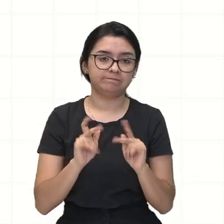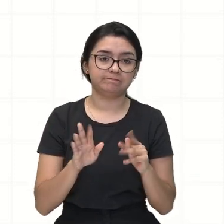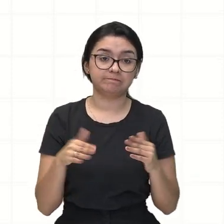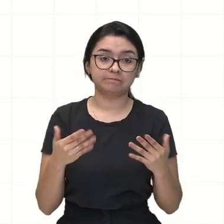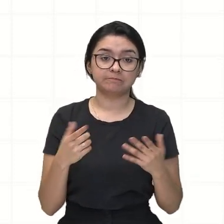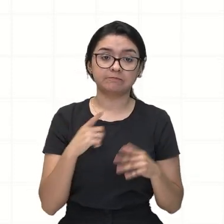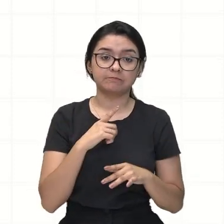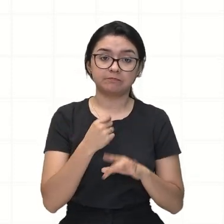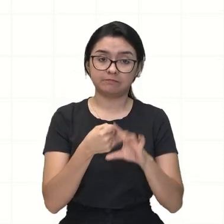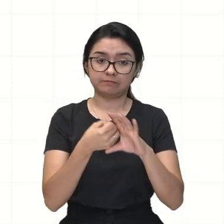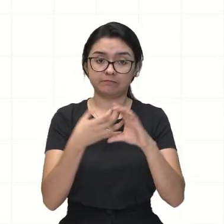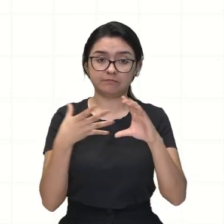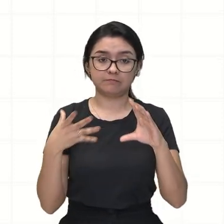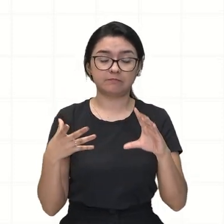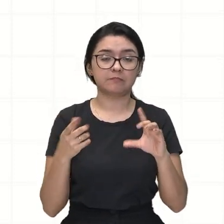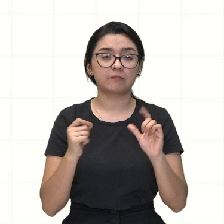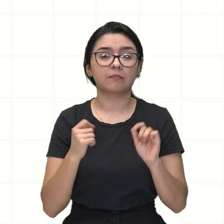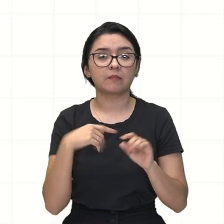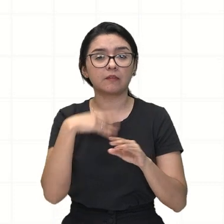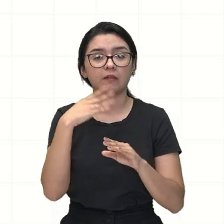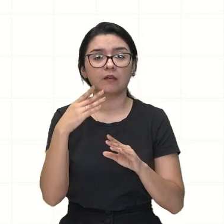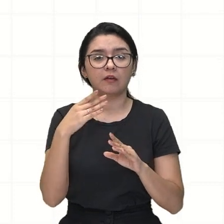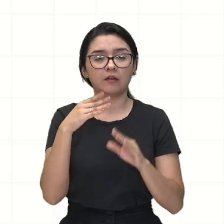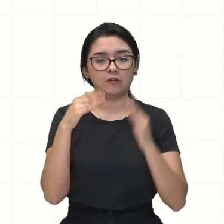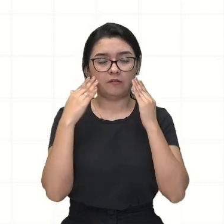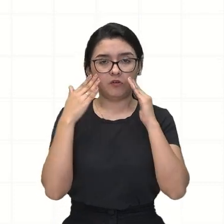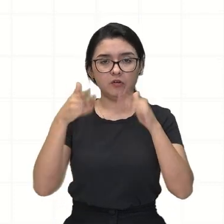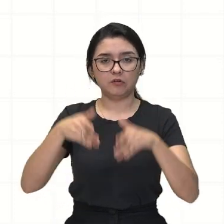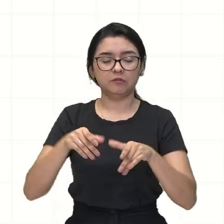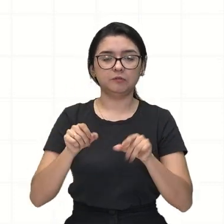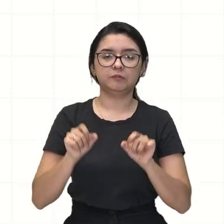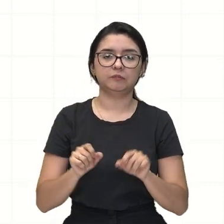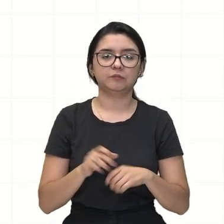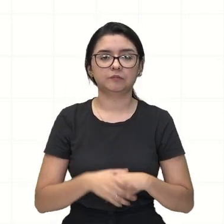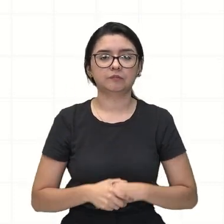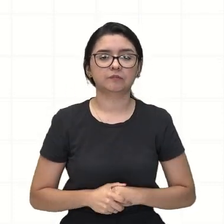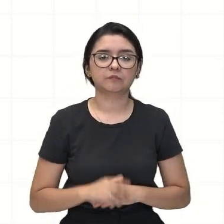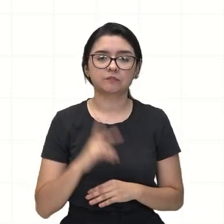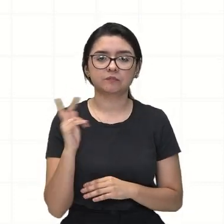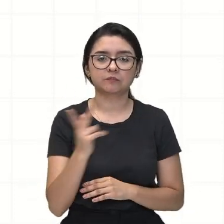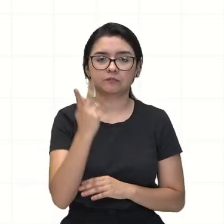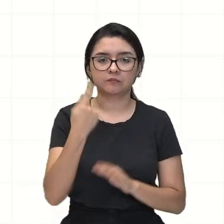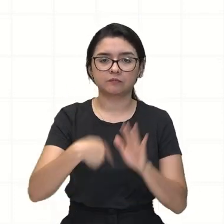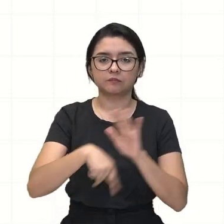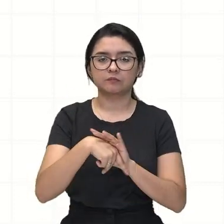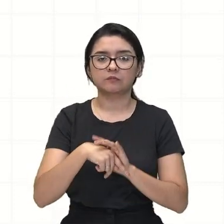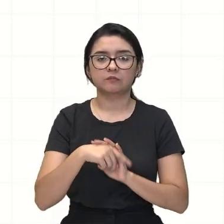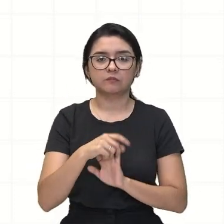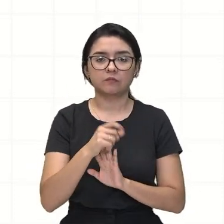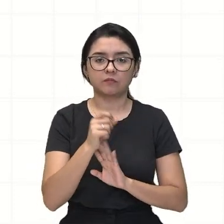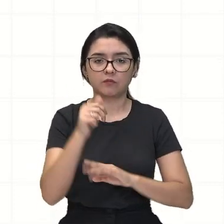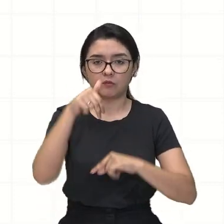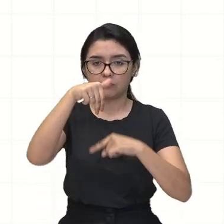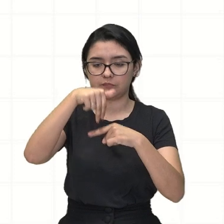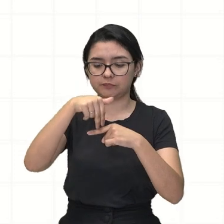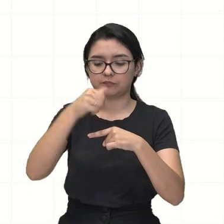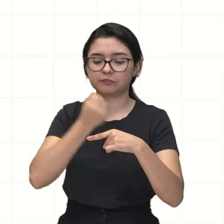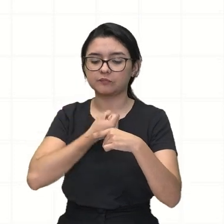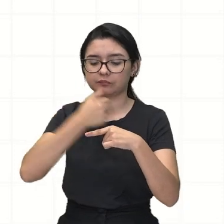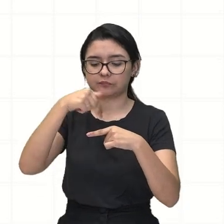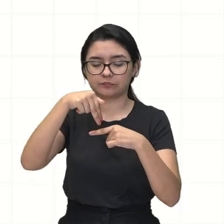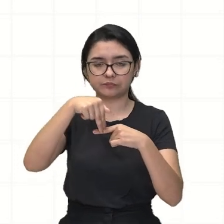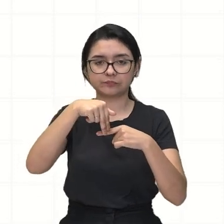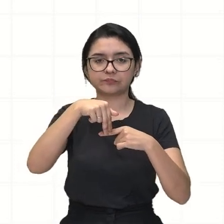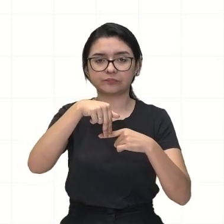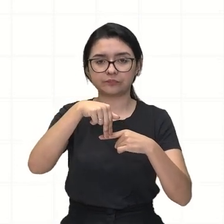essas características estão voltadas exatamente ao valor do numerador.